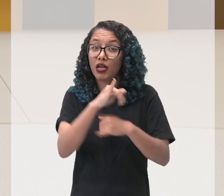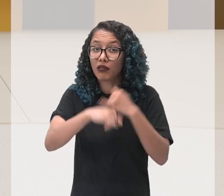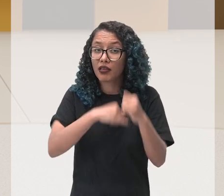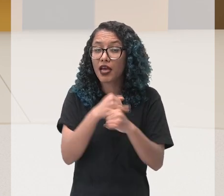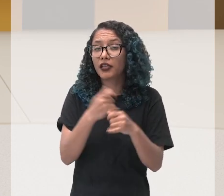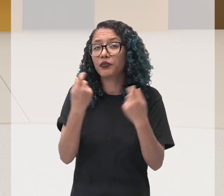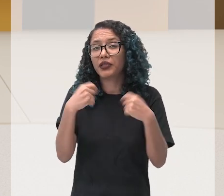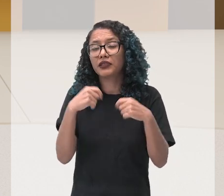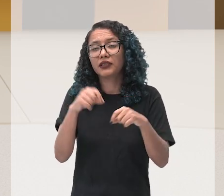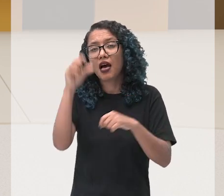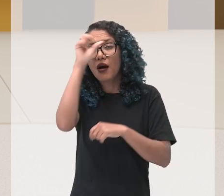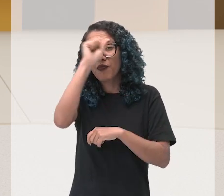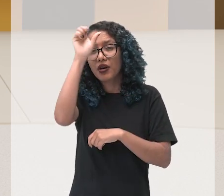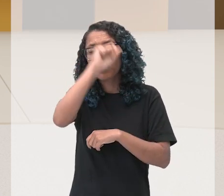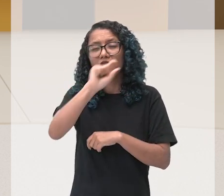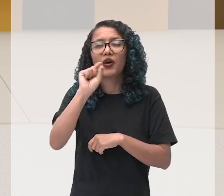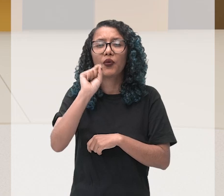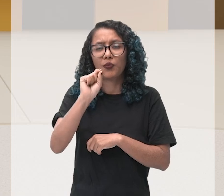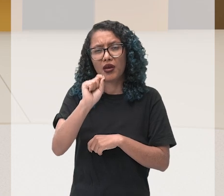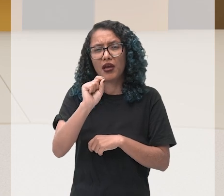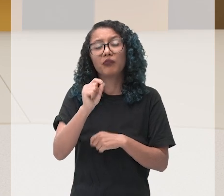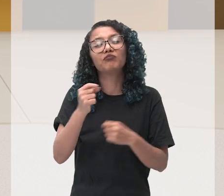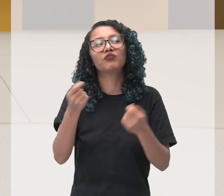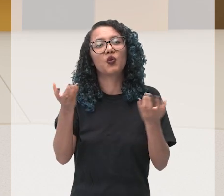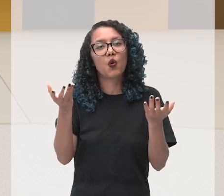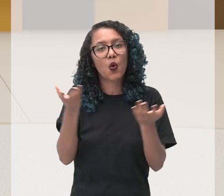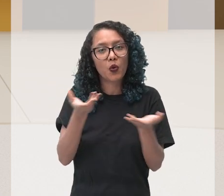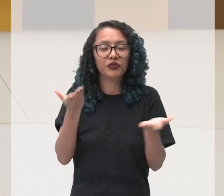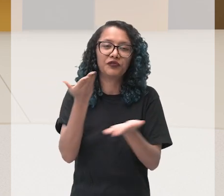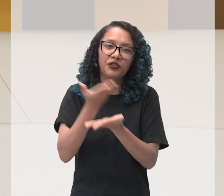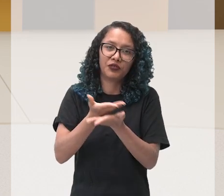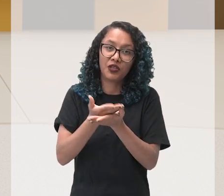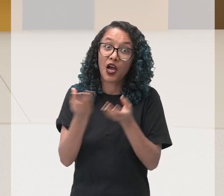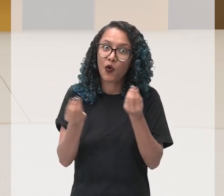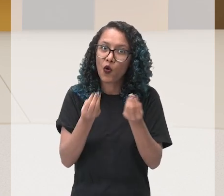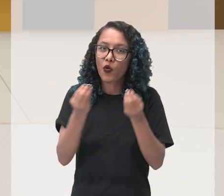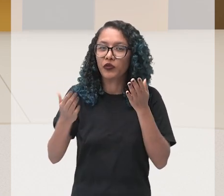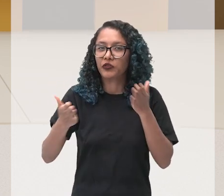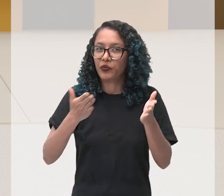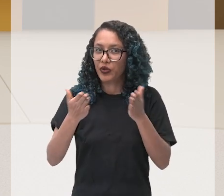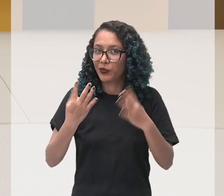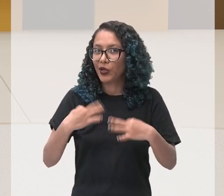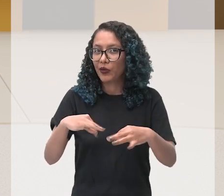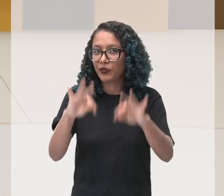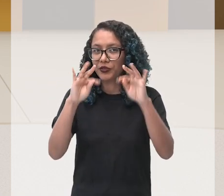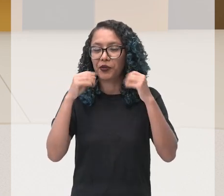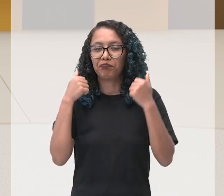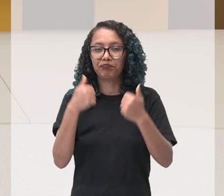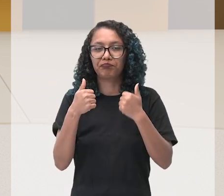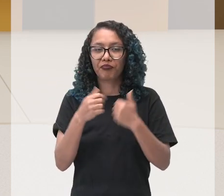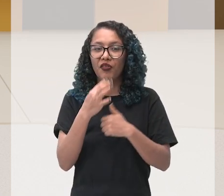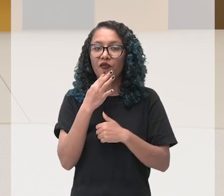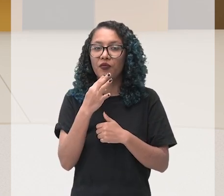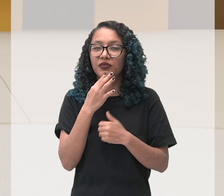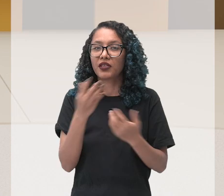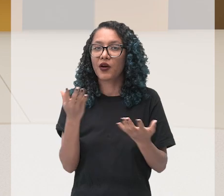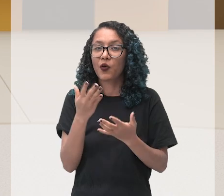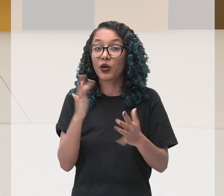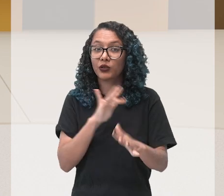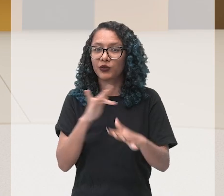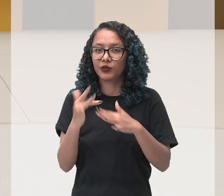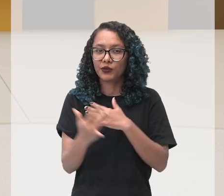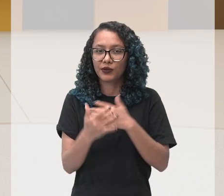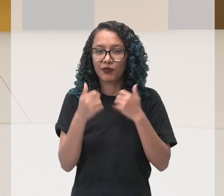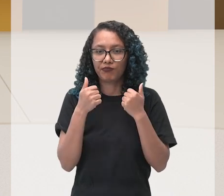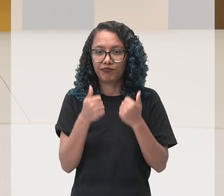a gente vai aprender um pouquinho mais, entender um pouquinho sobre essa era digital. Vamos conhecer sobre as